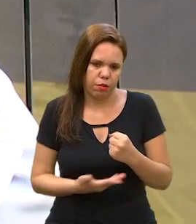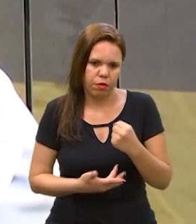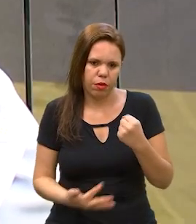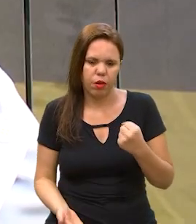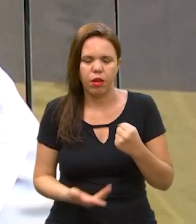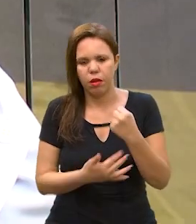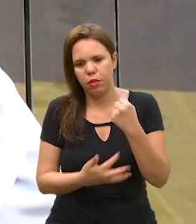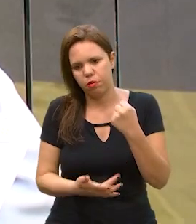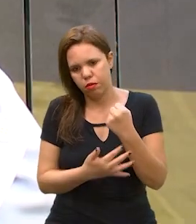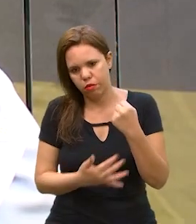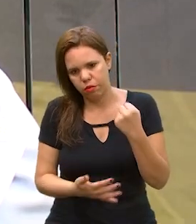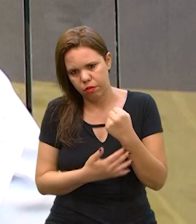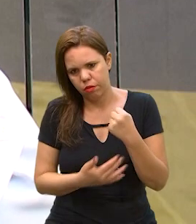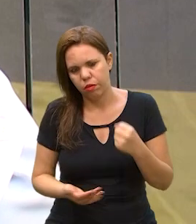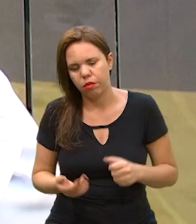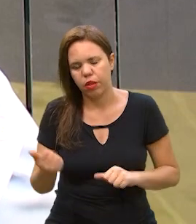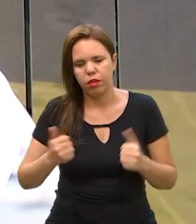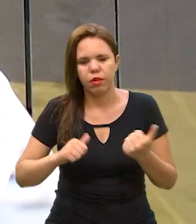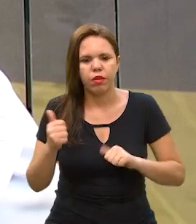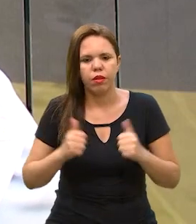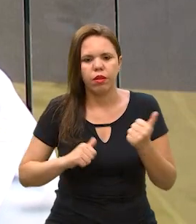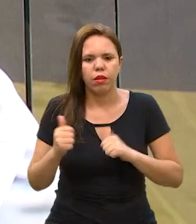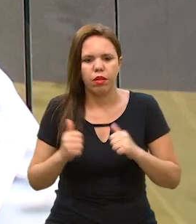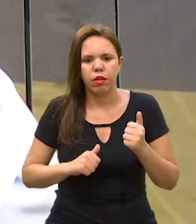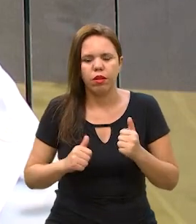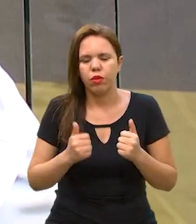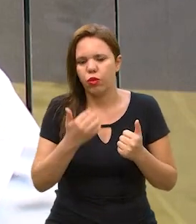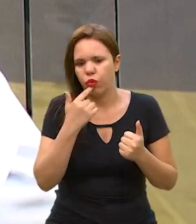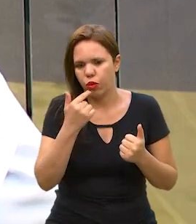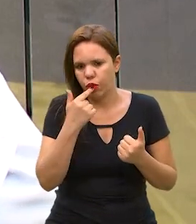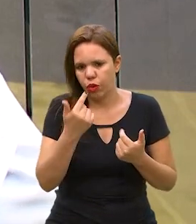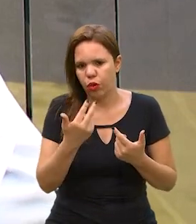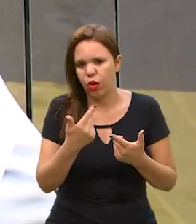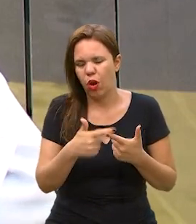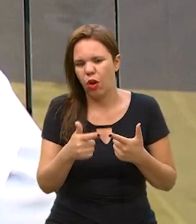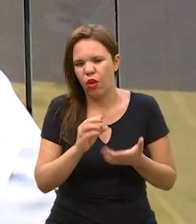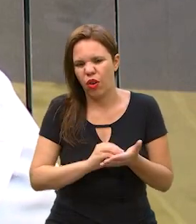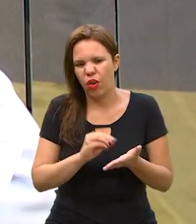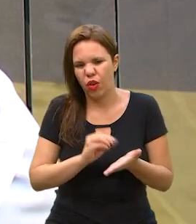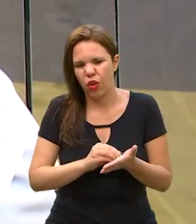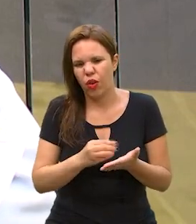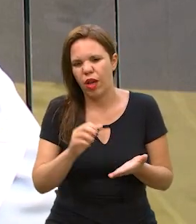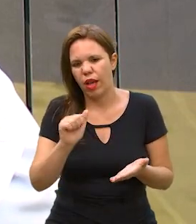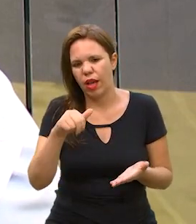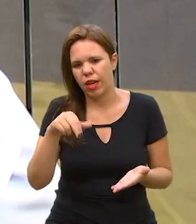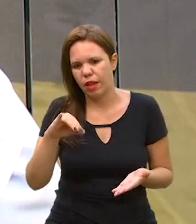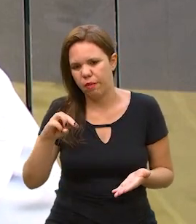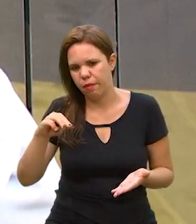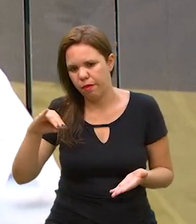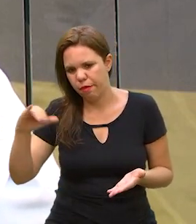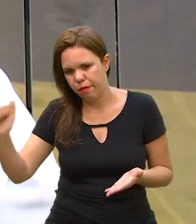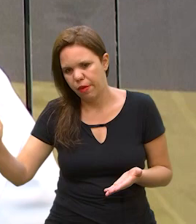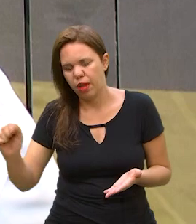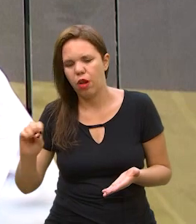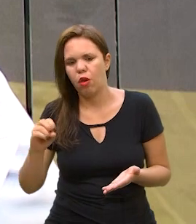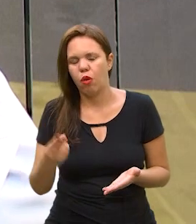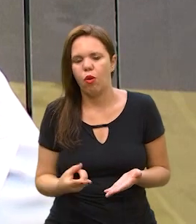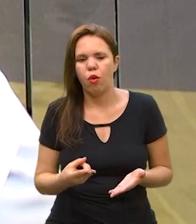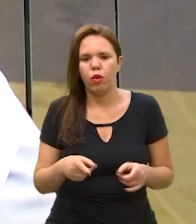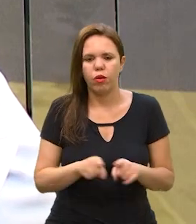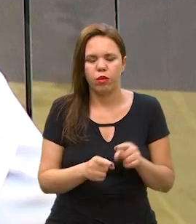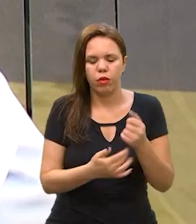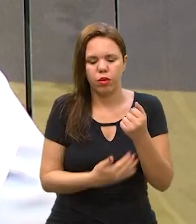como hemograma, para avaliar a série vermelha, se tem alguma anemia, se não possui nenhuma anemia, a série